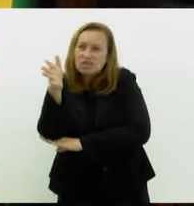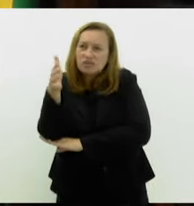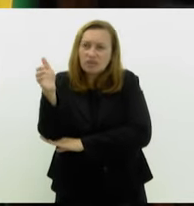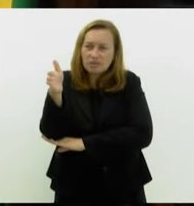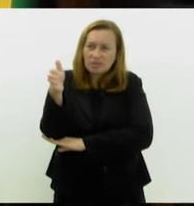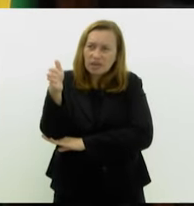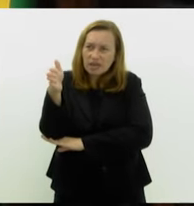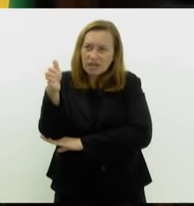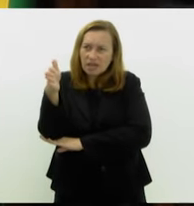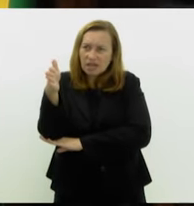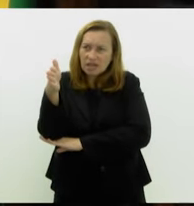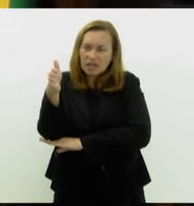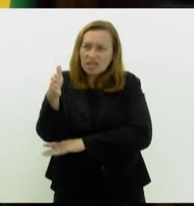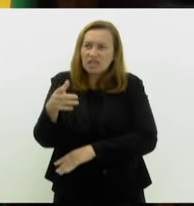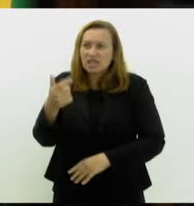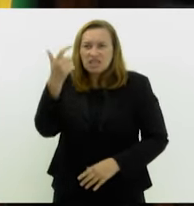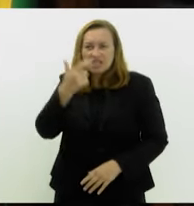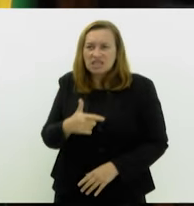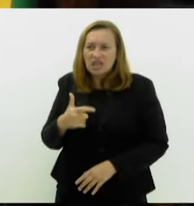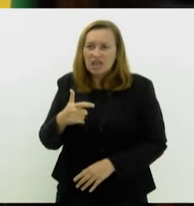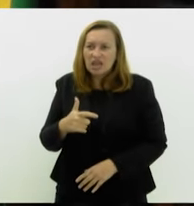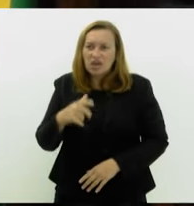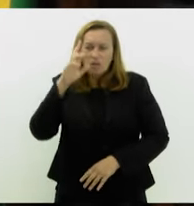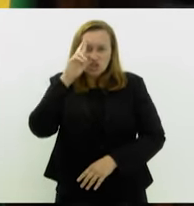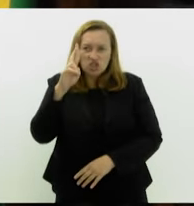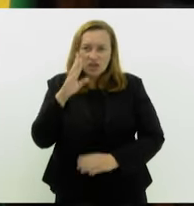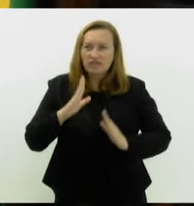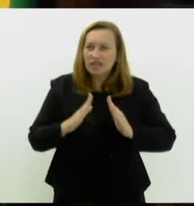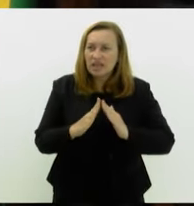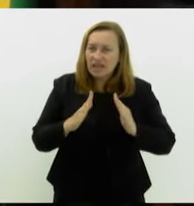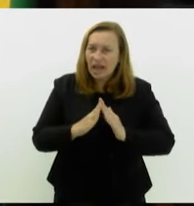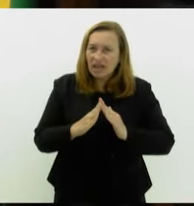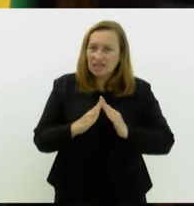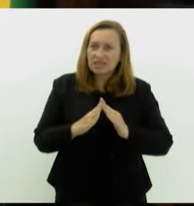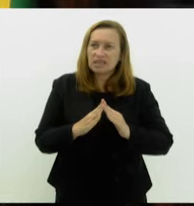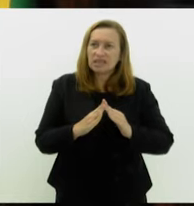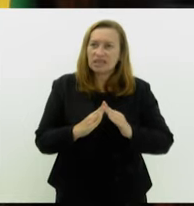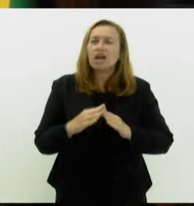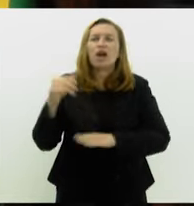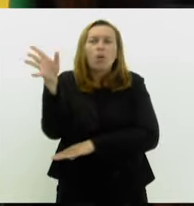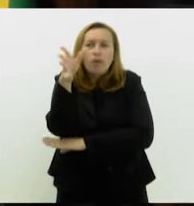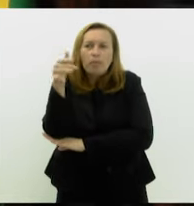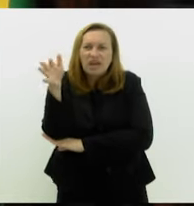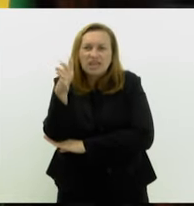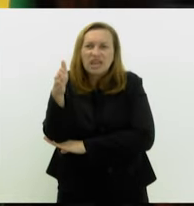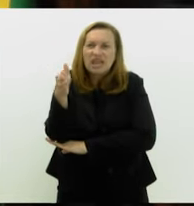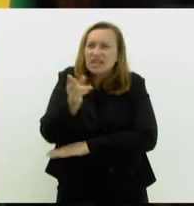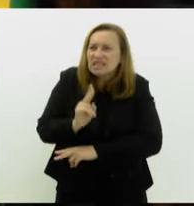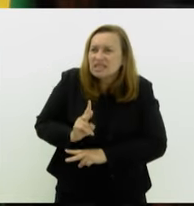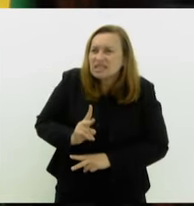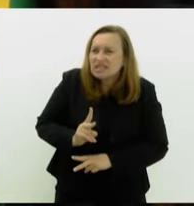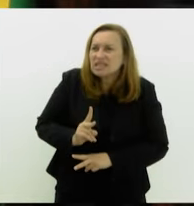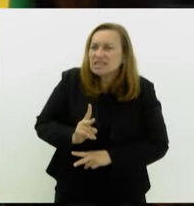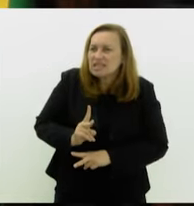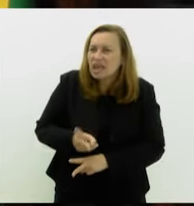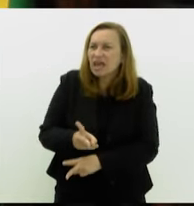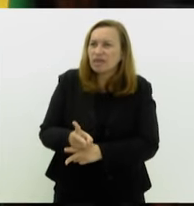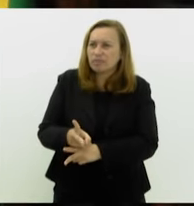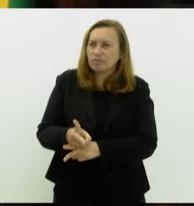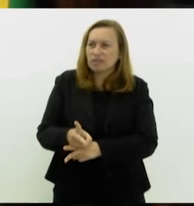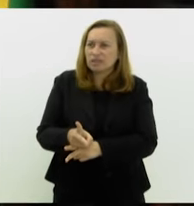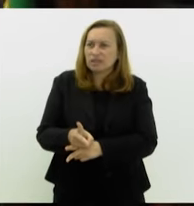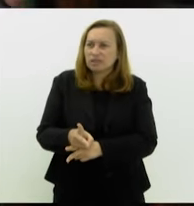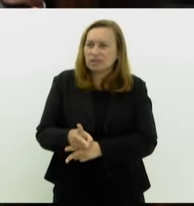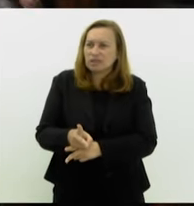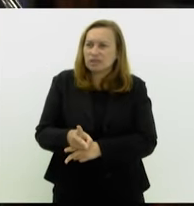de ser a dona de casa a nossa bandeira é uma bandeira que vai ser e vai além